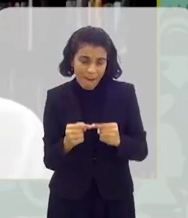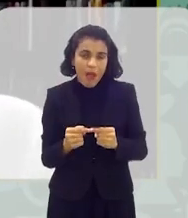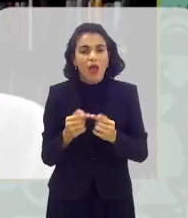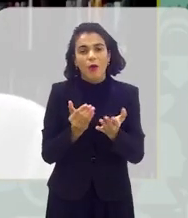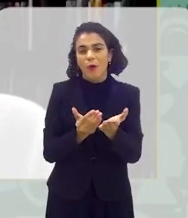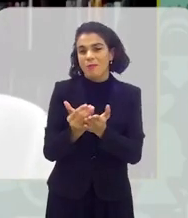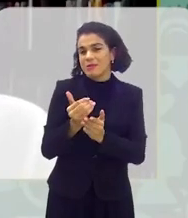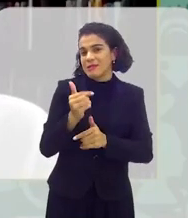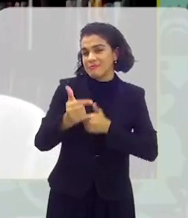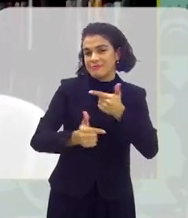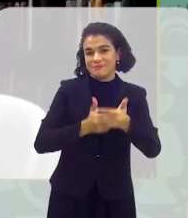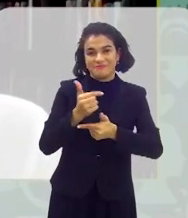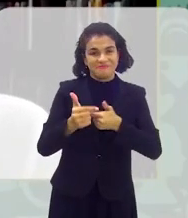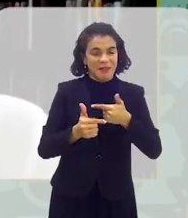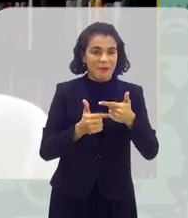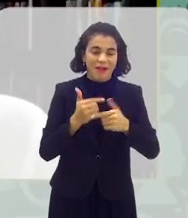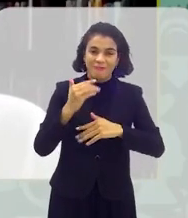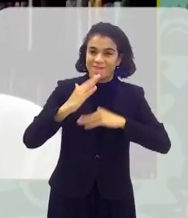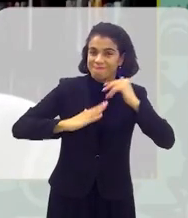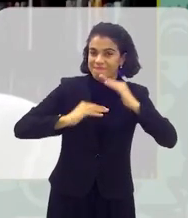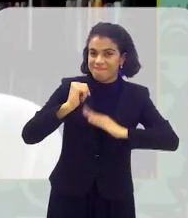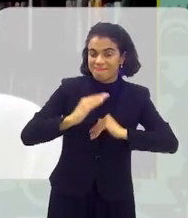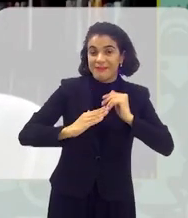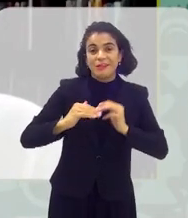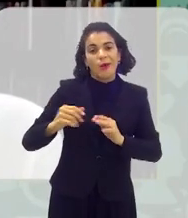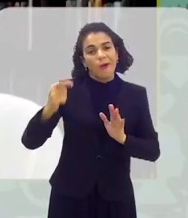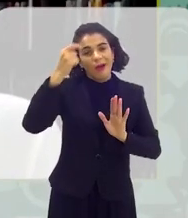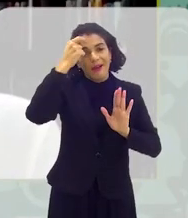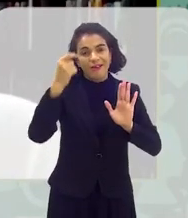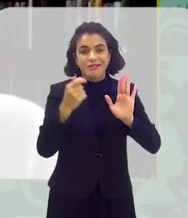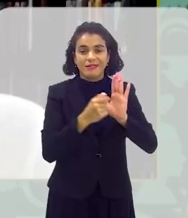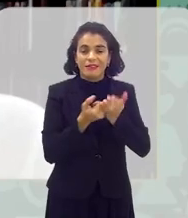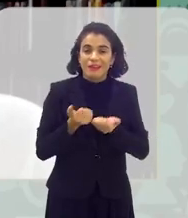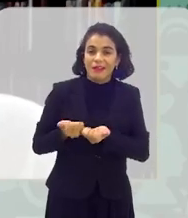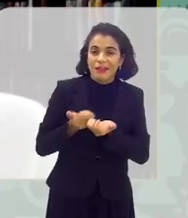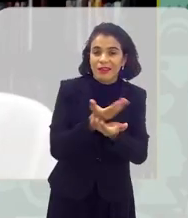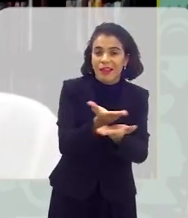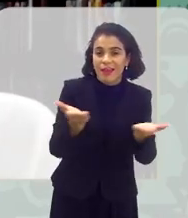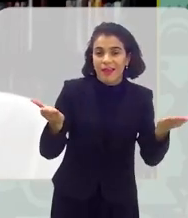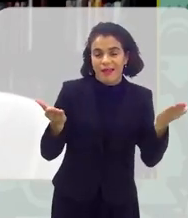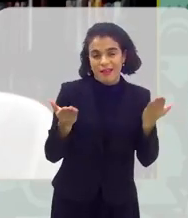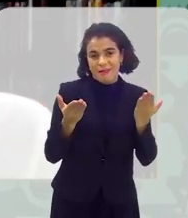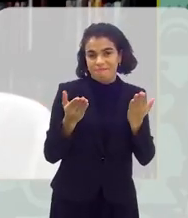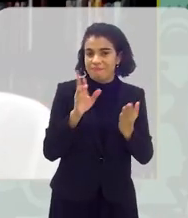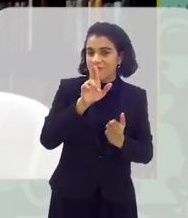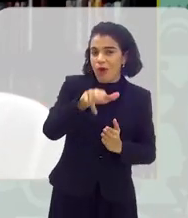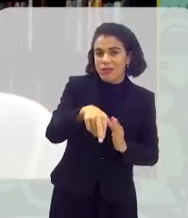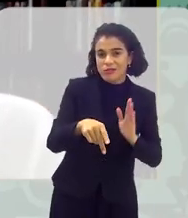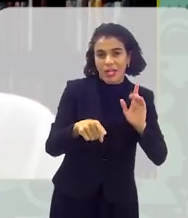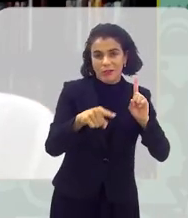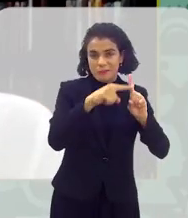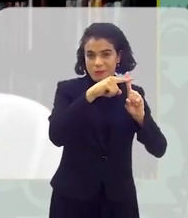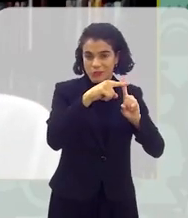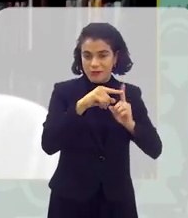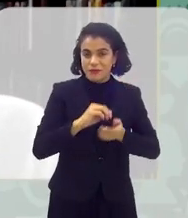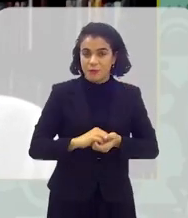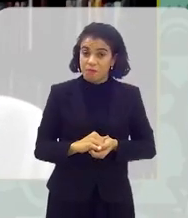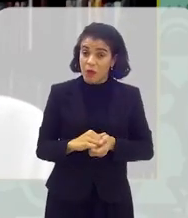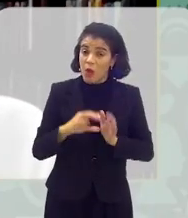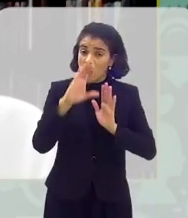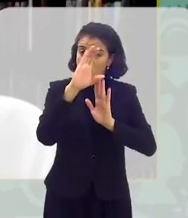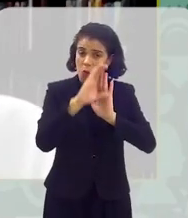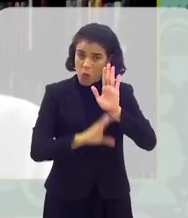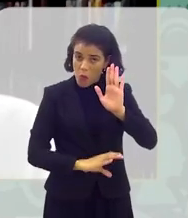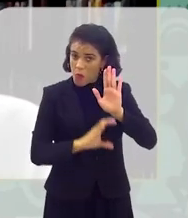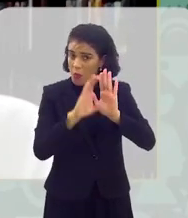ele será efetivado e começar a ler a sua a sua carreira então a inteligência ela veio trazer esse Resultado positivo para os processos do CIEE